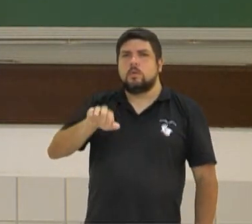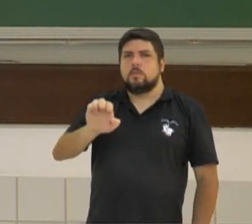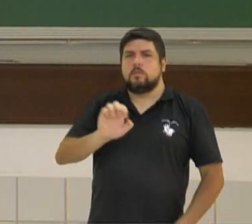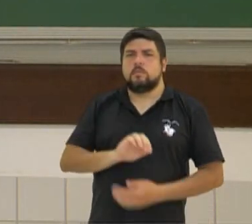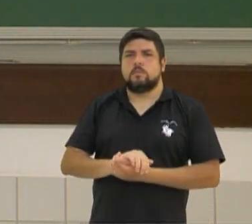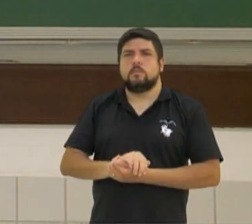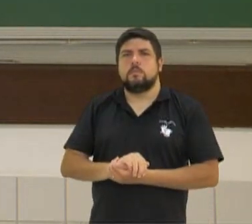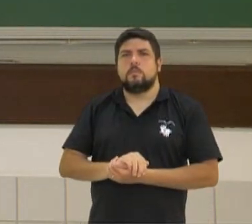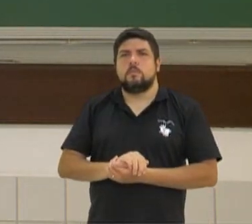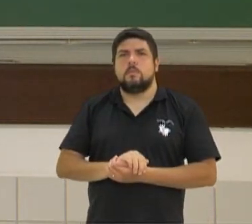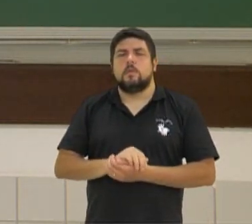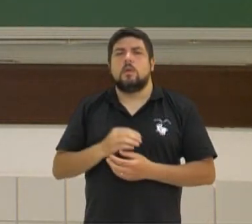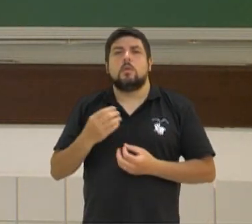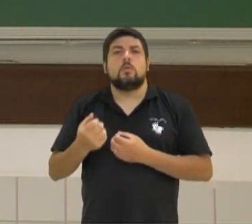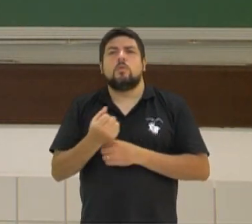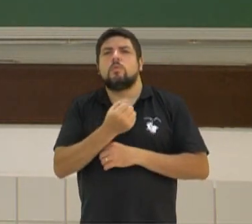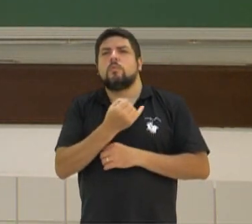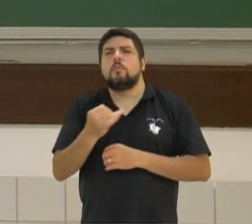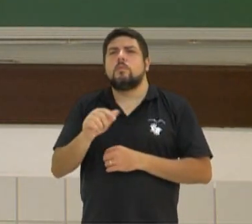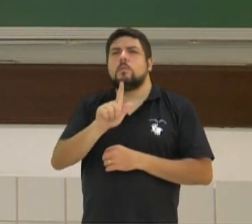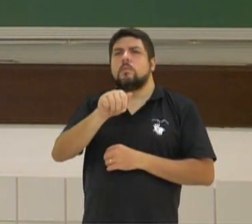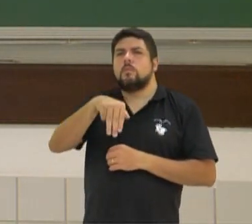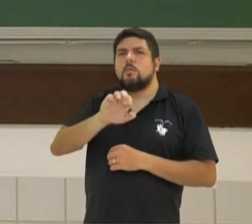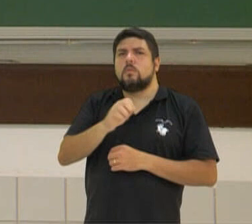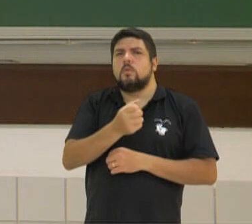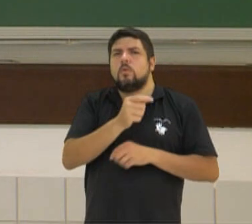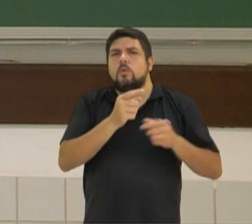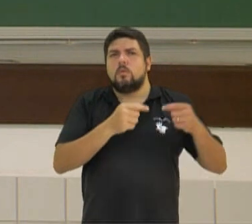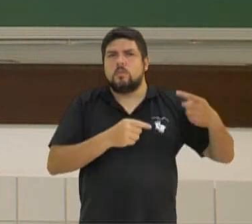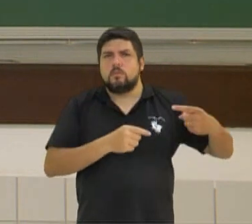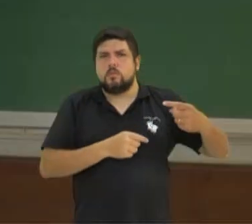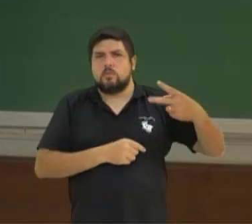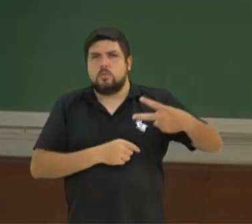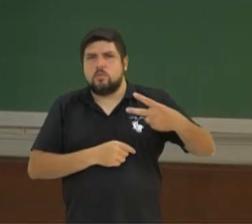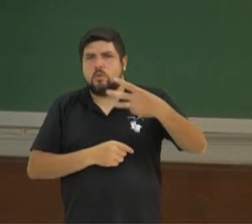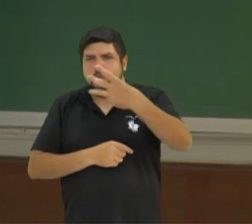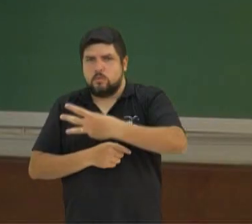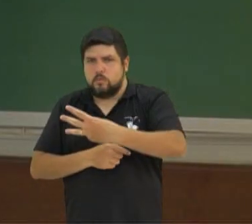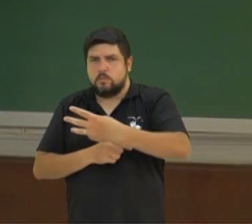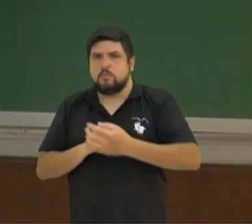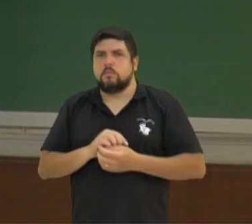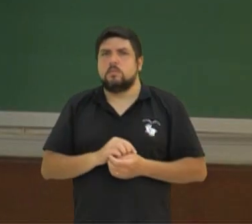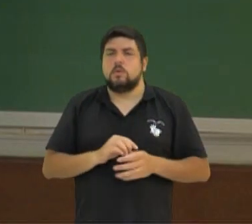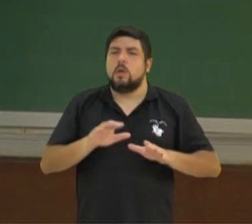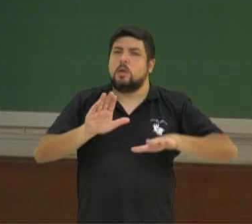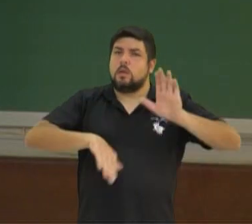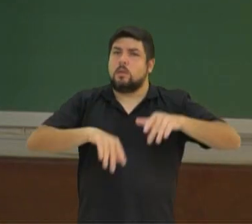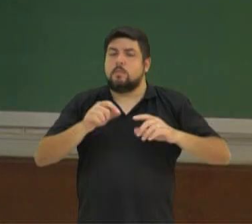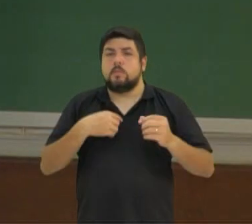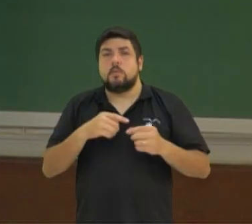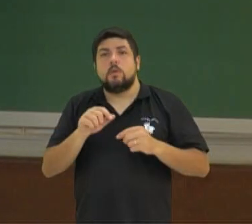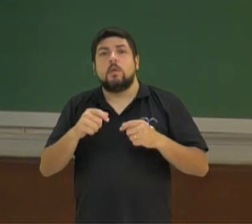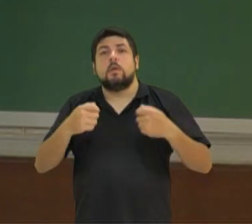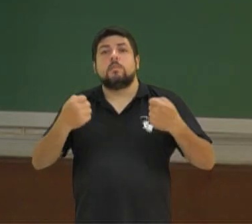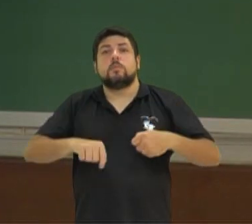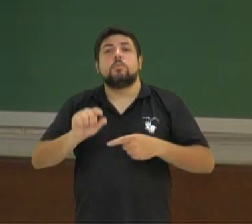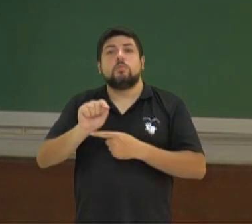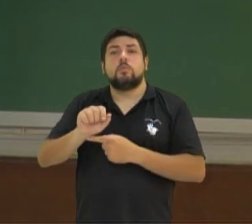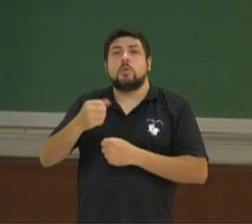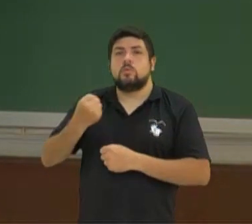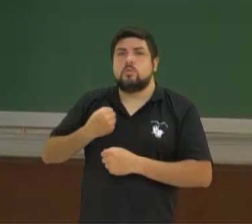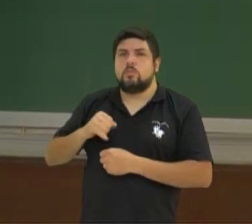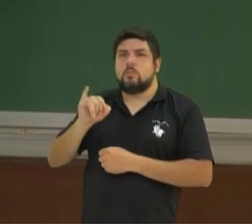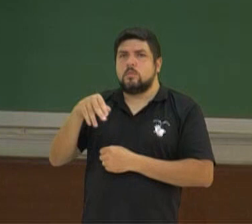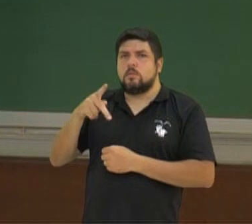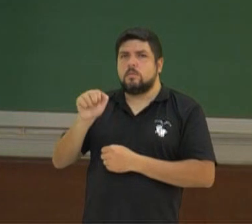divisão, né? Então as partidas são constituídas de melhor de 3 games, ou dependendo da competição pode aumentar, né? Sempre precisa ser em games ímpares.